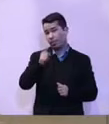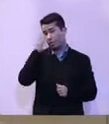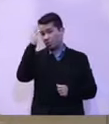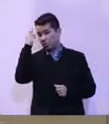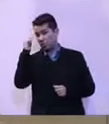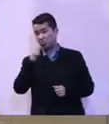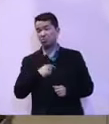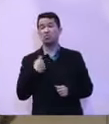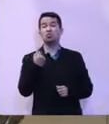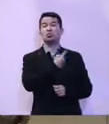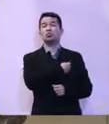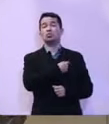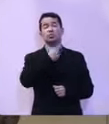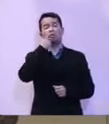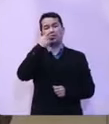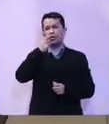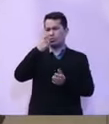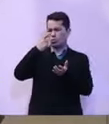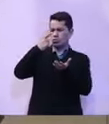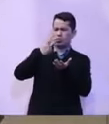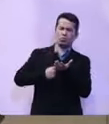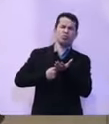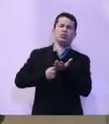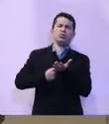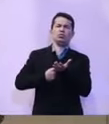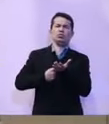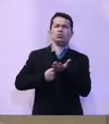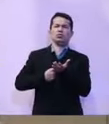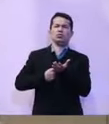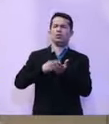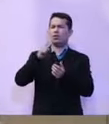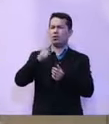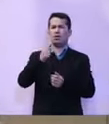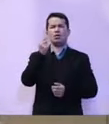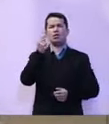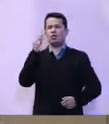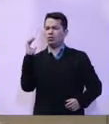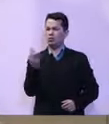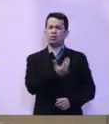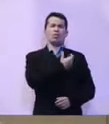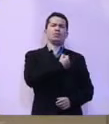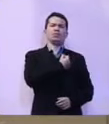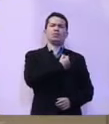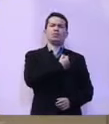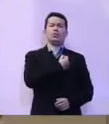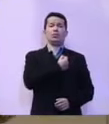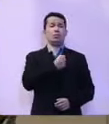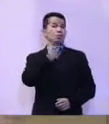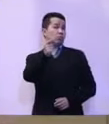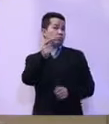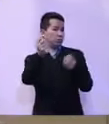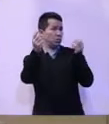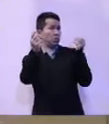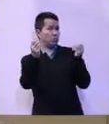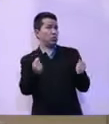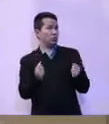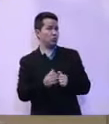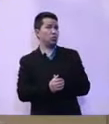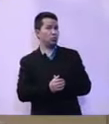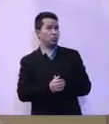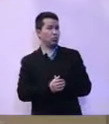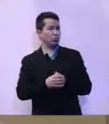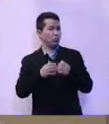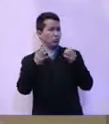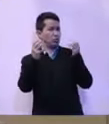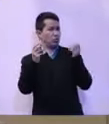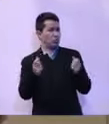diz que compromisso faz parte dessa salvação, é quando a gente assume o que a gente está fazendo. Se a gente não